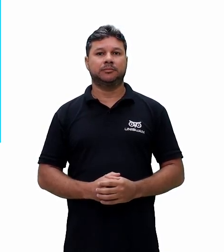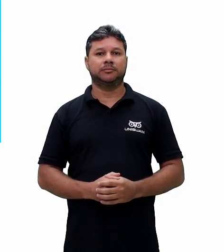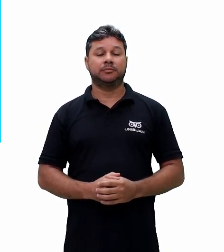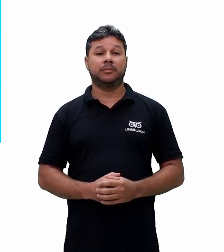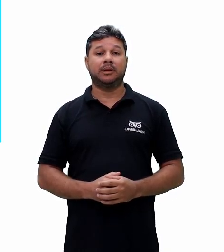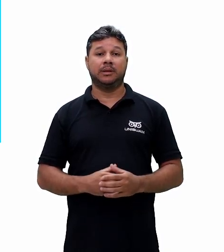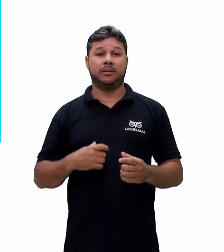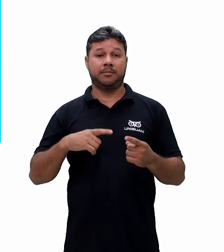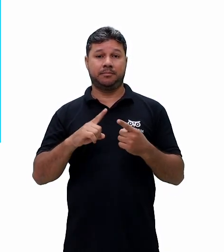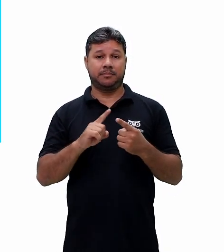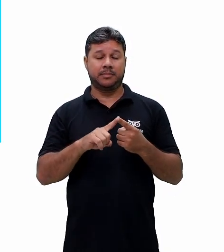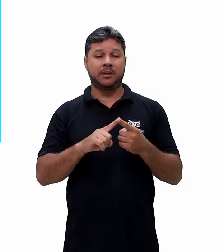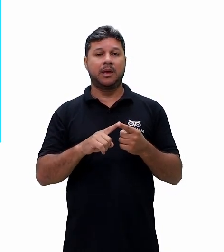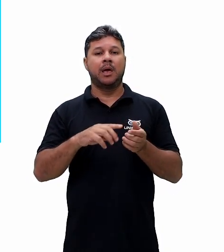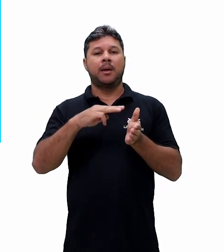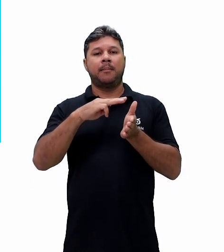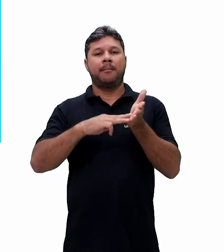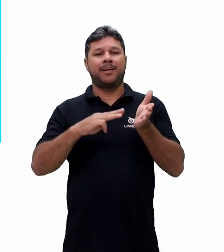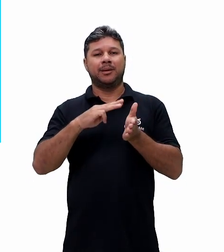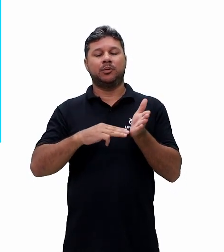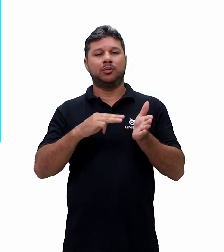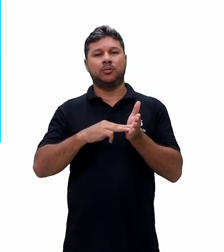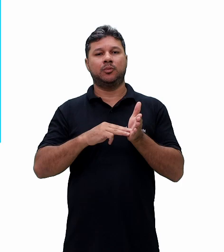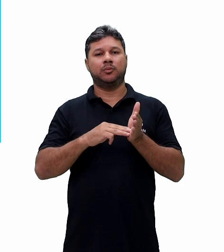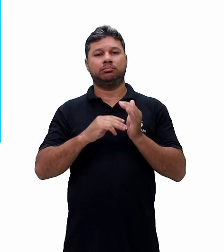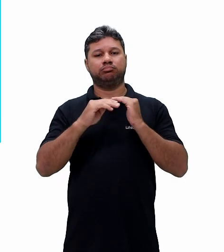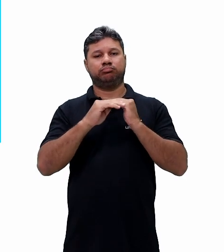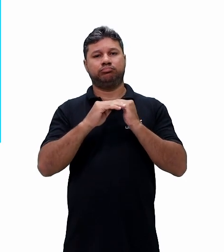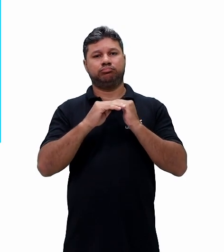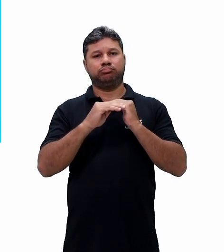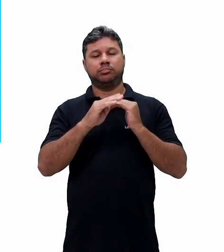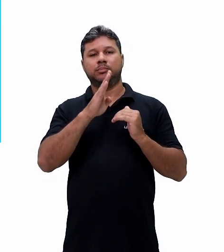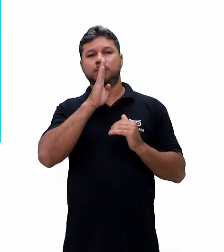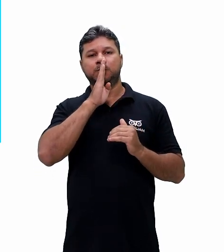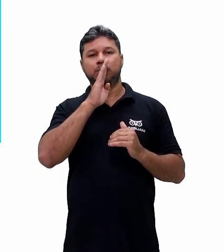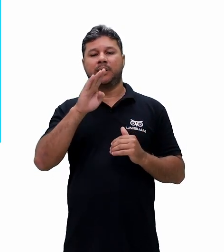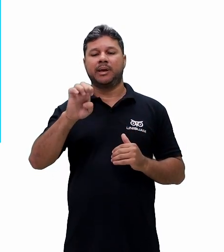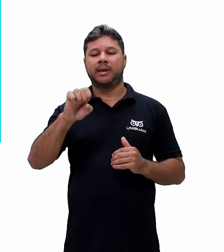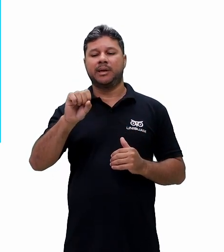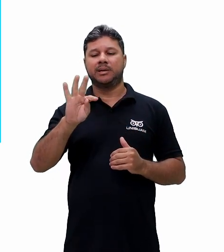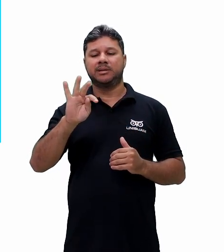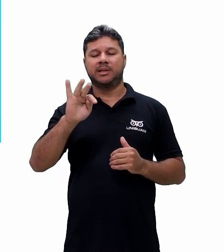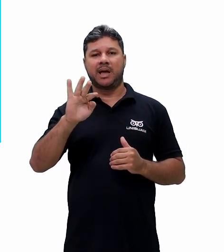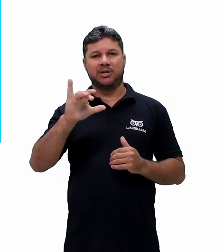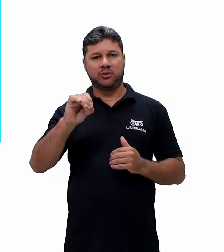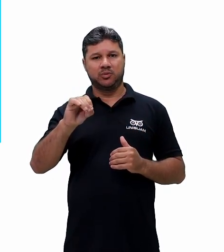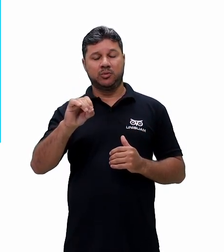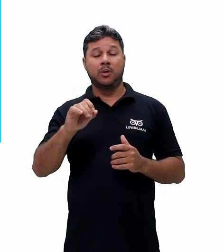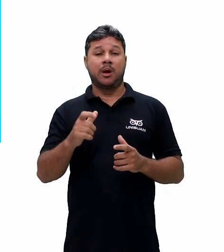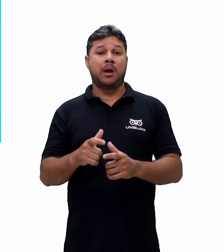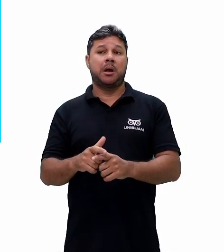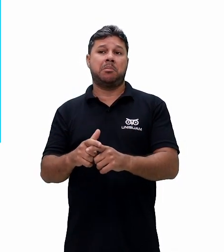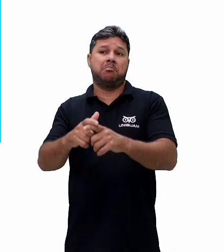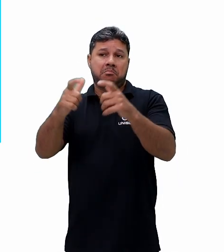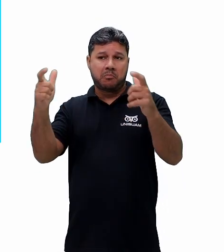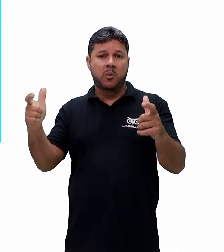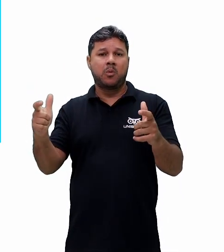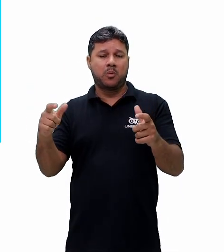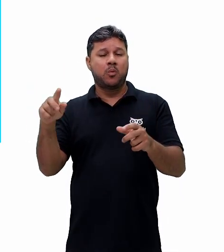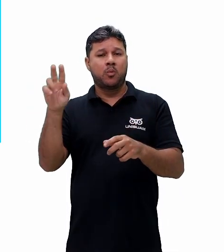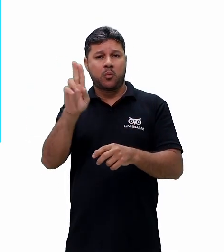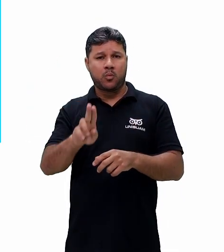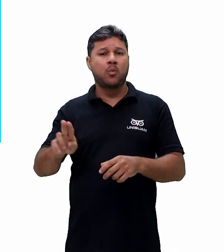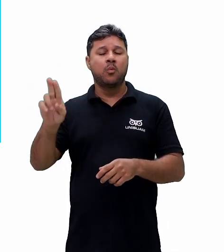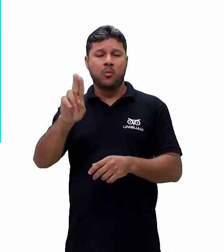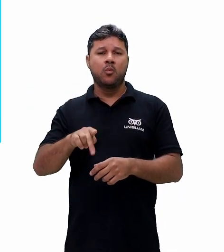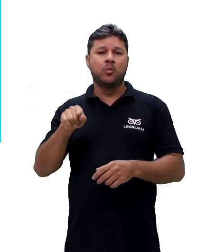O método estático talvez seja o método mais utilizado por grande parte da